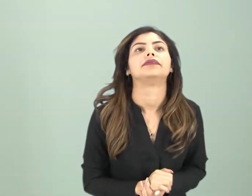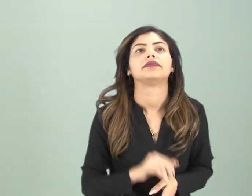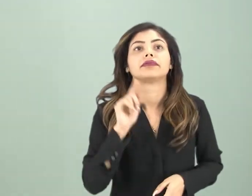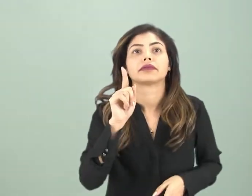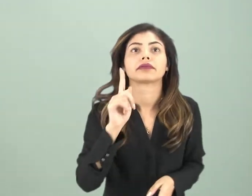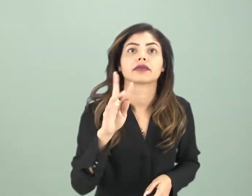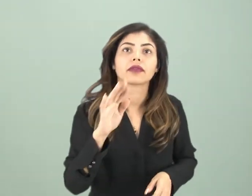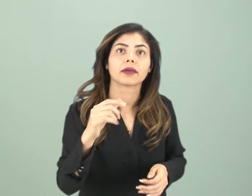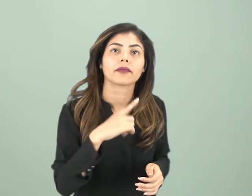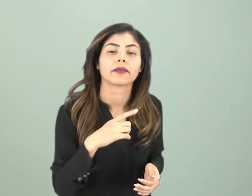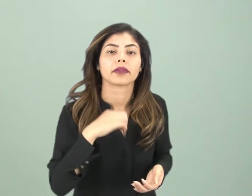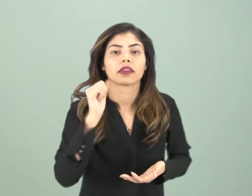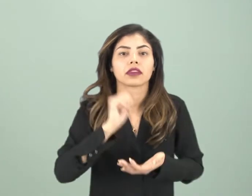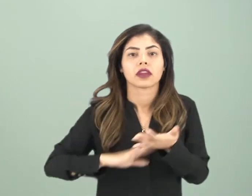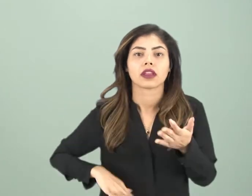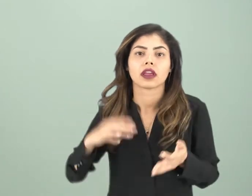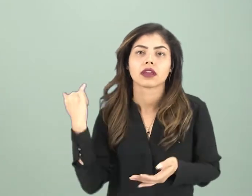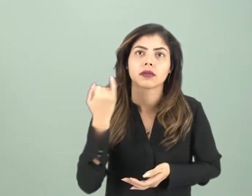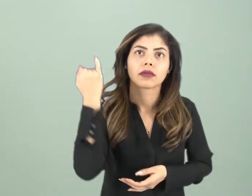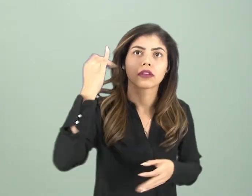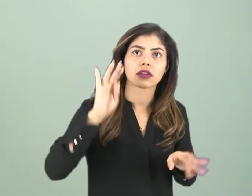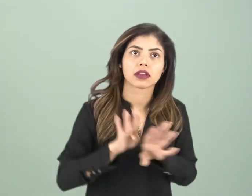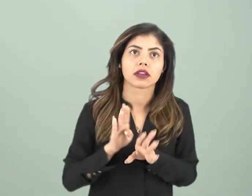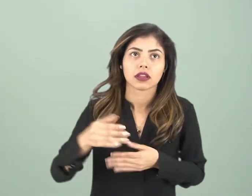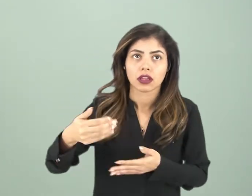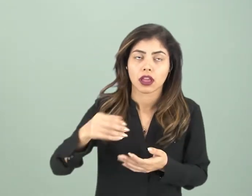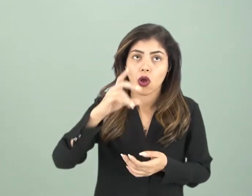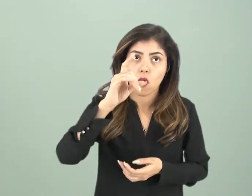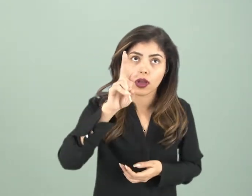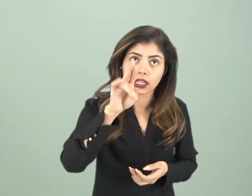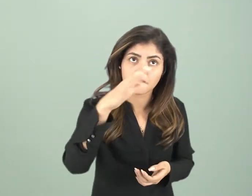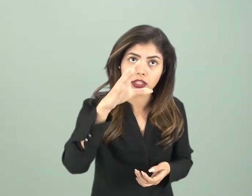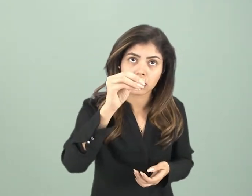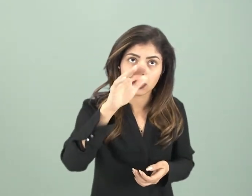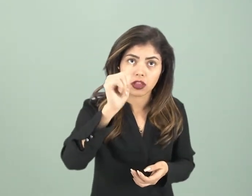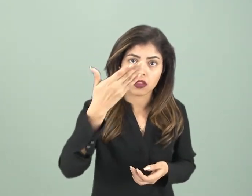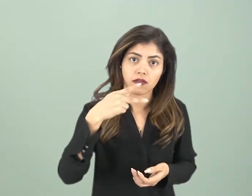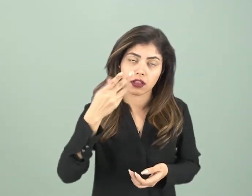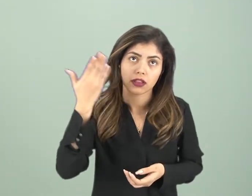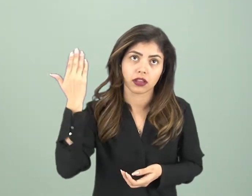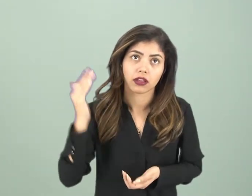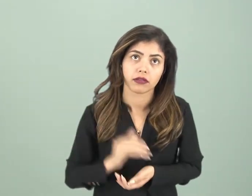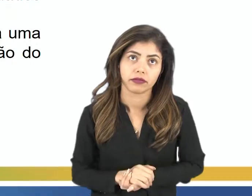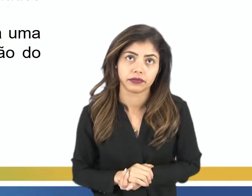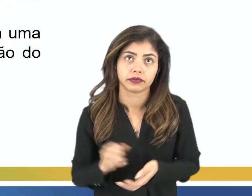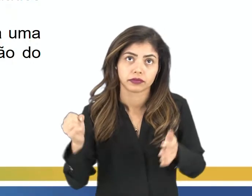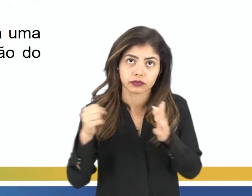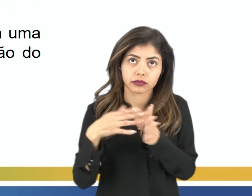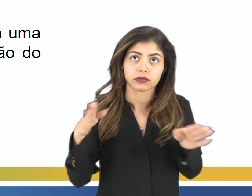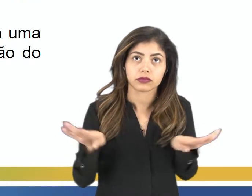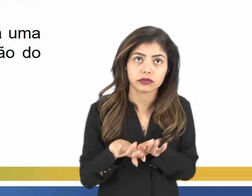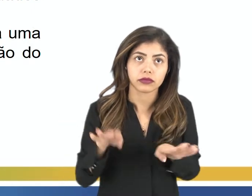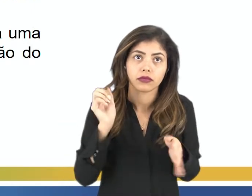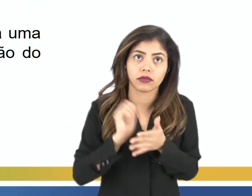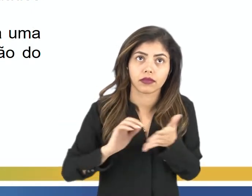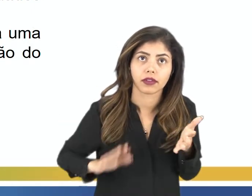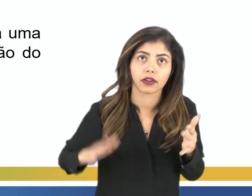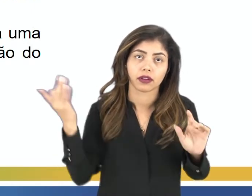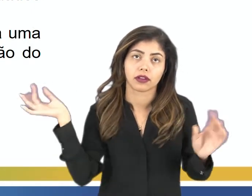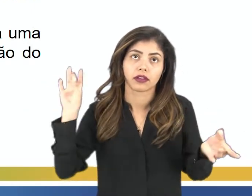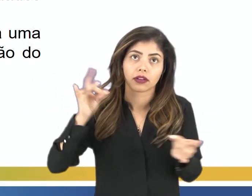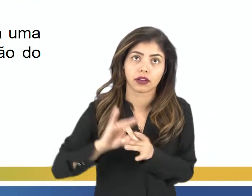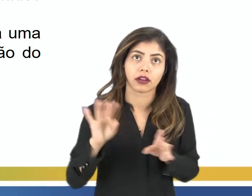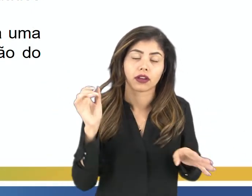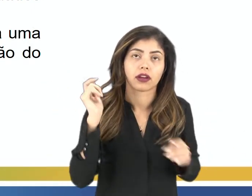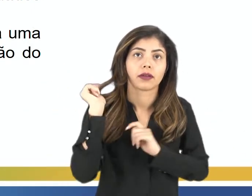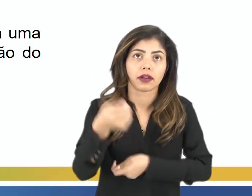os castanheiros eles têm como atividade principal a coleta dos ouriços, né, como já falei anteriormente. Então, muitos deles possuem atividade complementar.